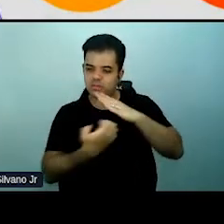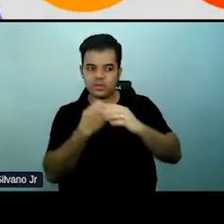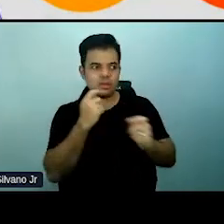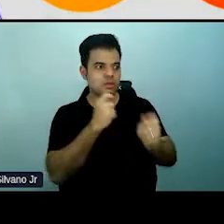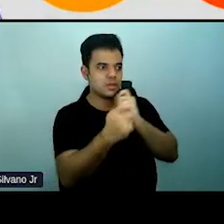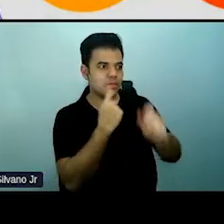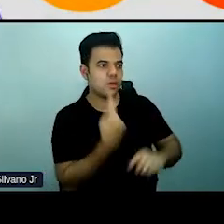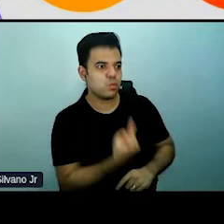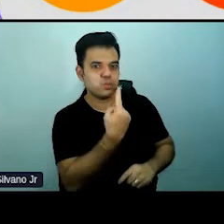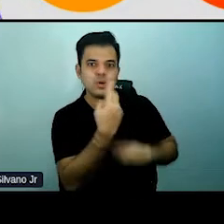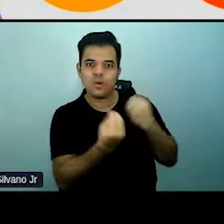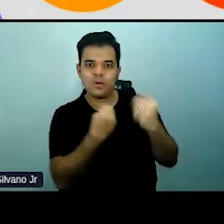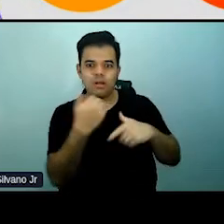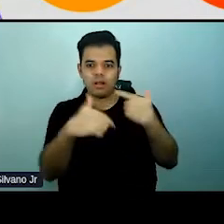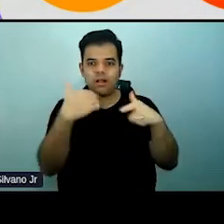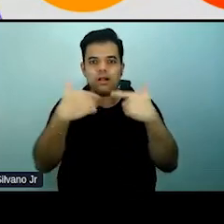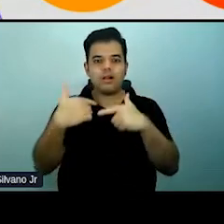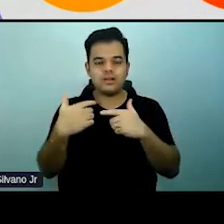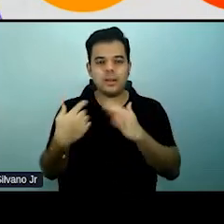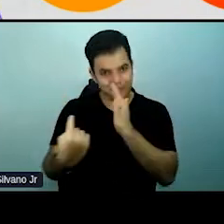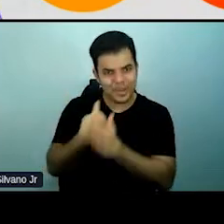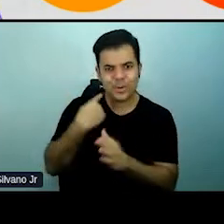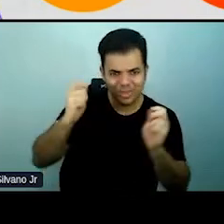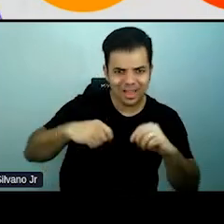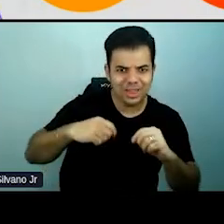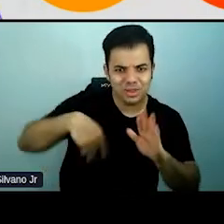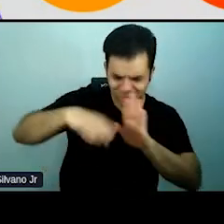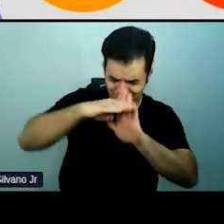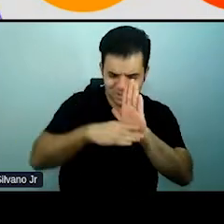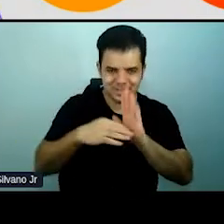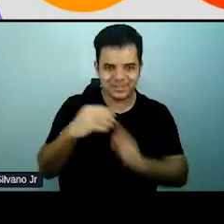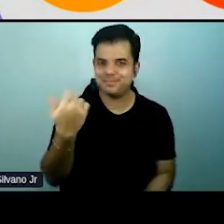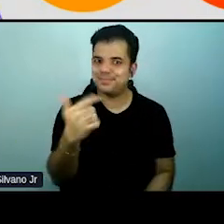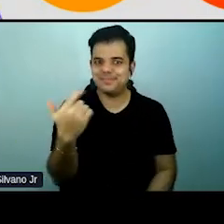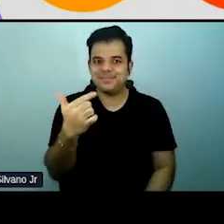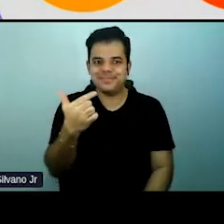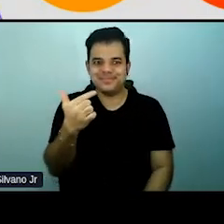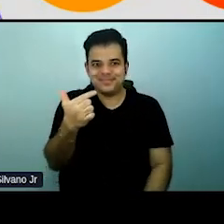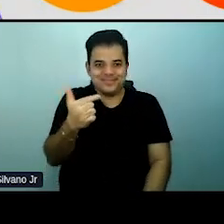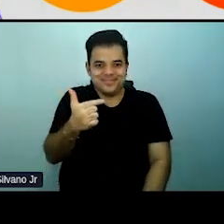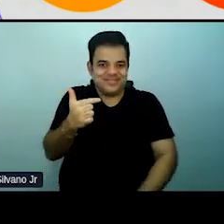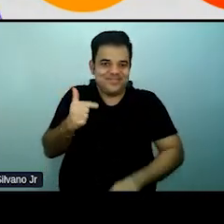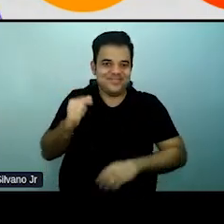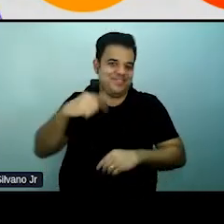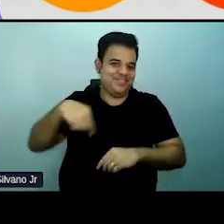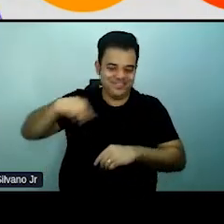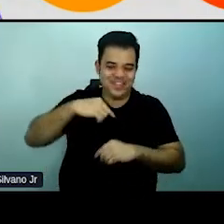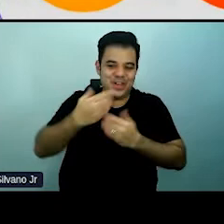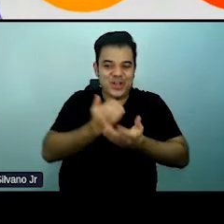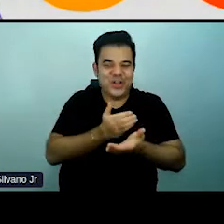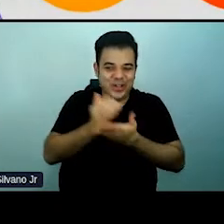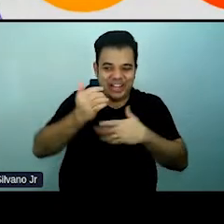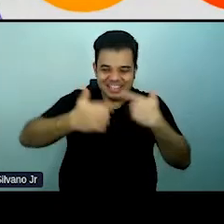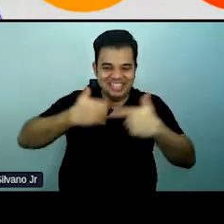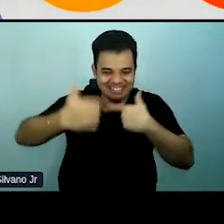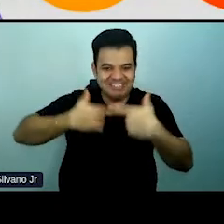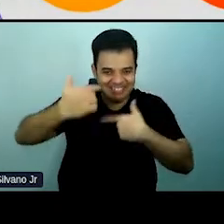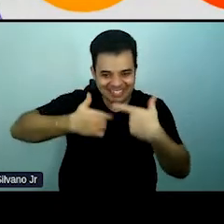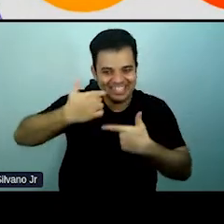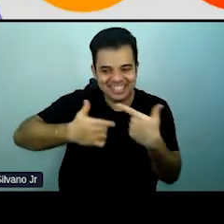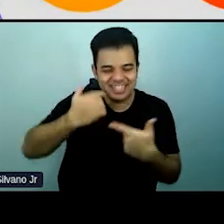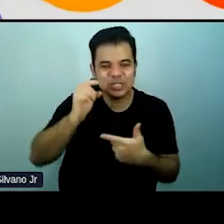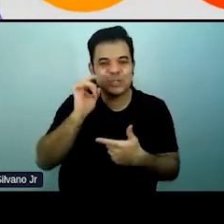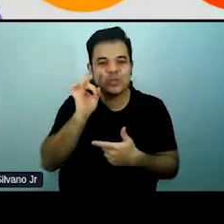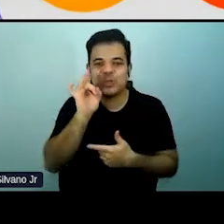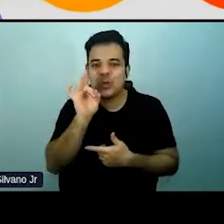entrevista, né? Nem vou falar, pergunte-me como, e a gente tem a receita que nós não temos. A gente Não tem, temos. na verdade, a gente tem, na verdade,